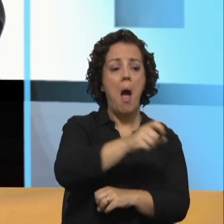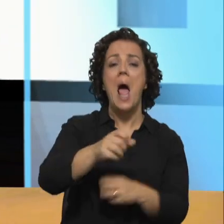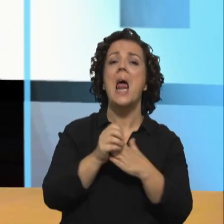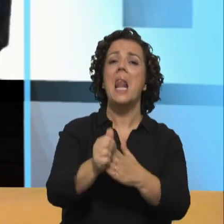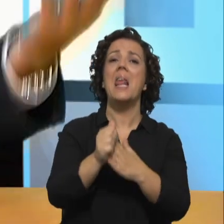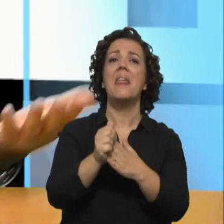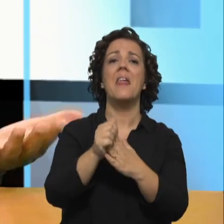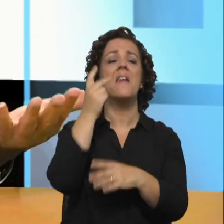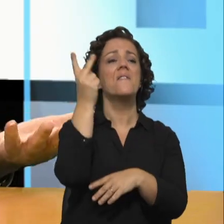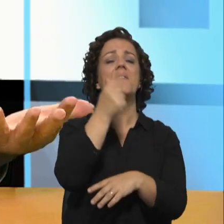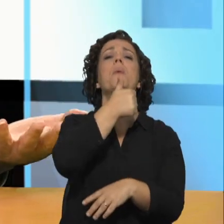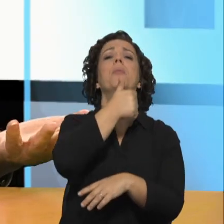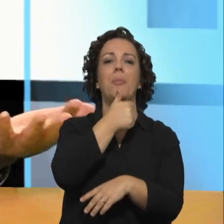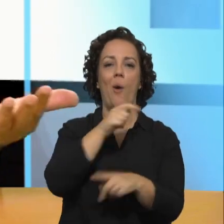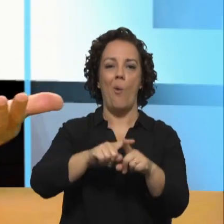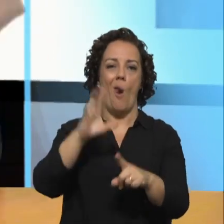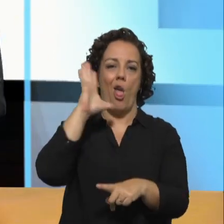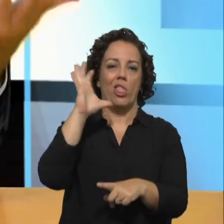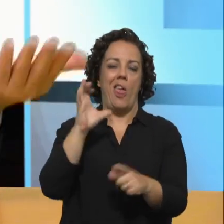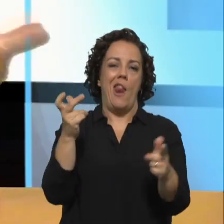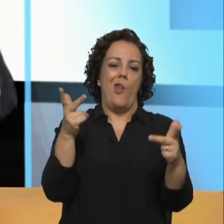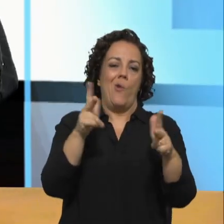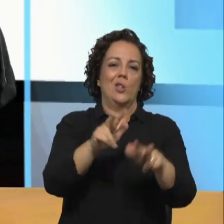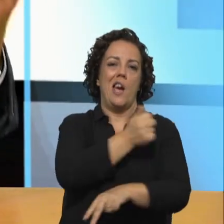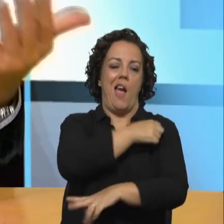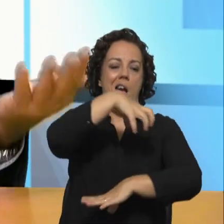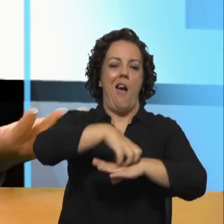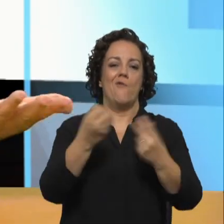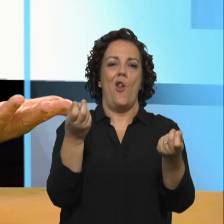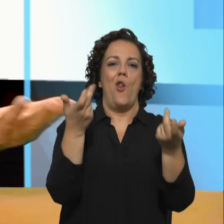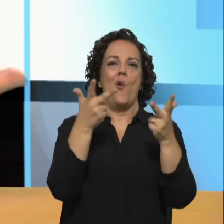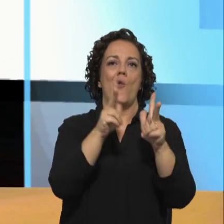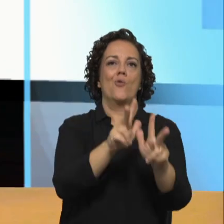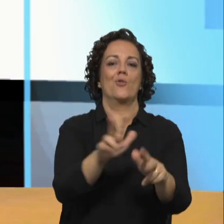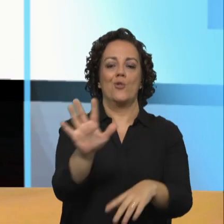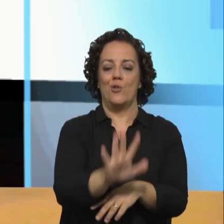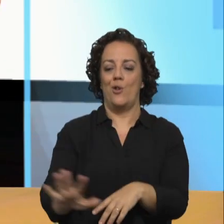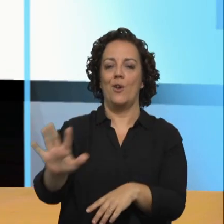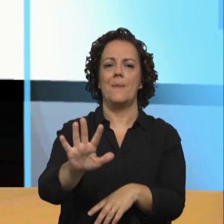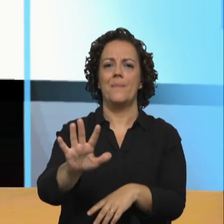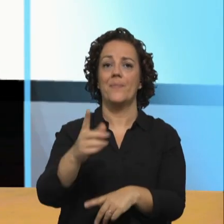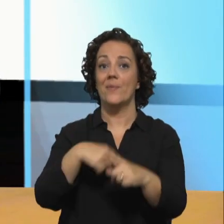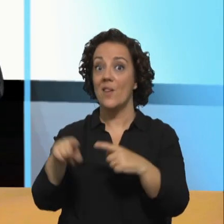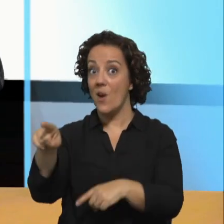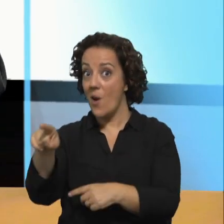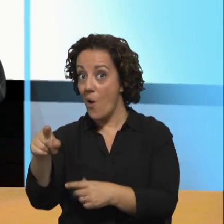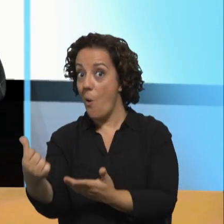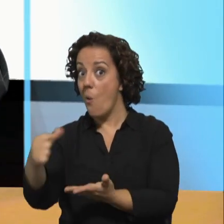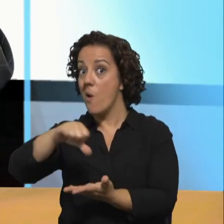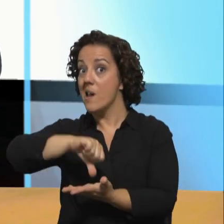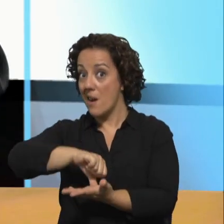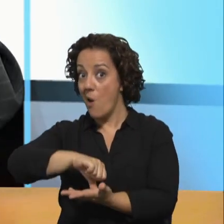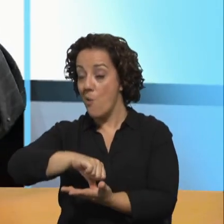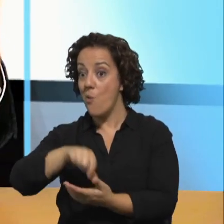nos belos hotéis e belas vivendas dos países do Golfo. O Irão já não pode exportar a